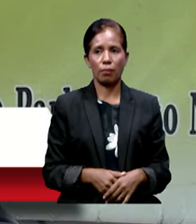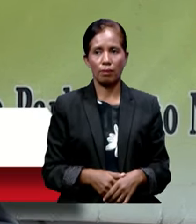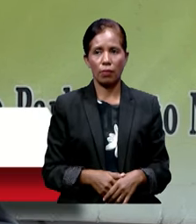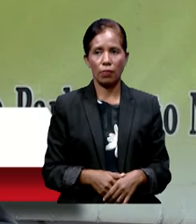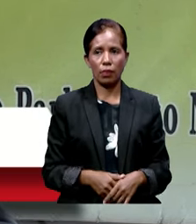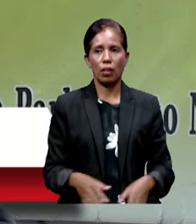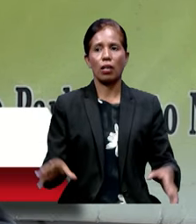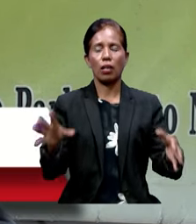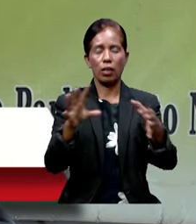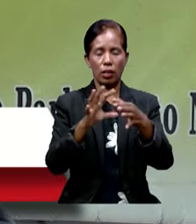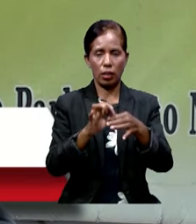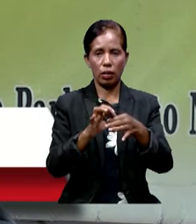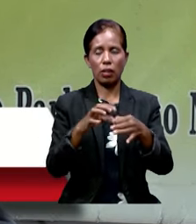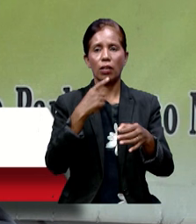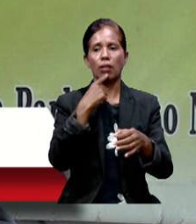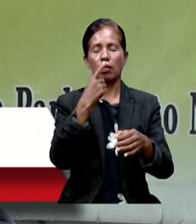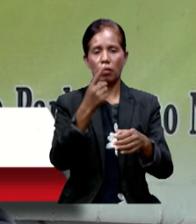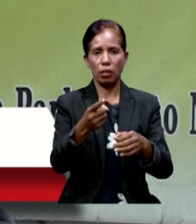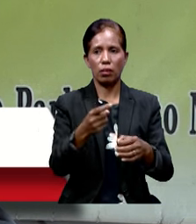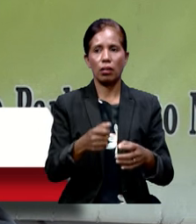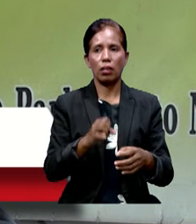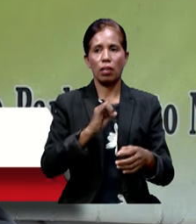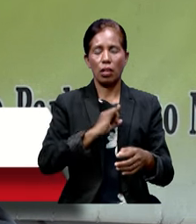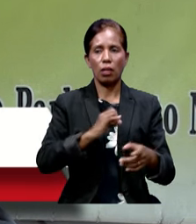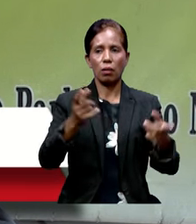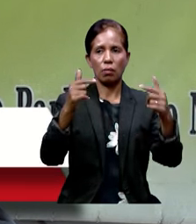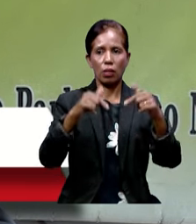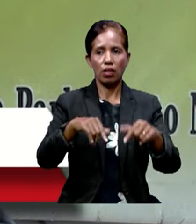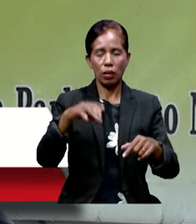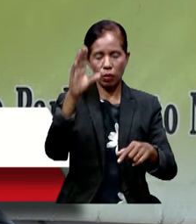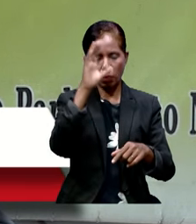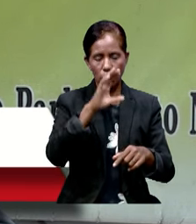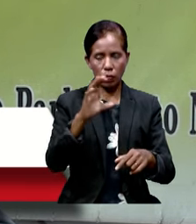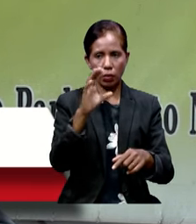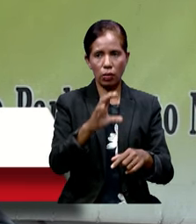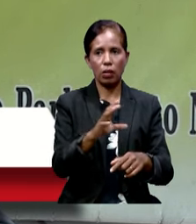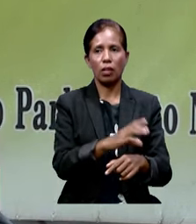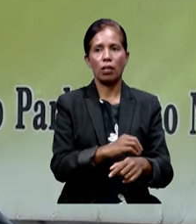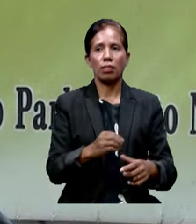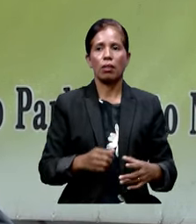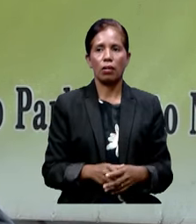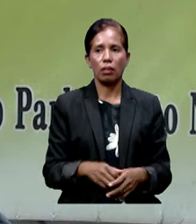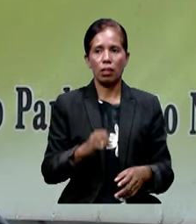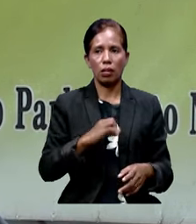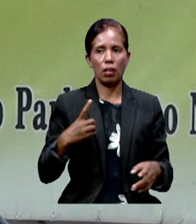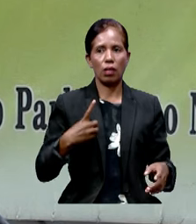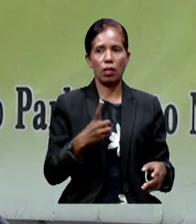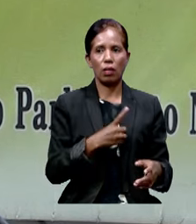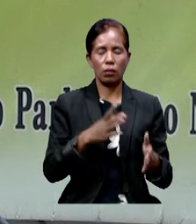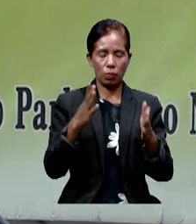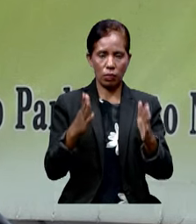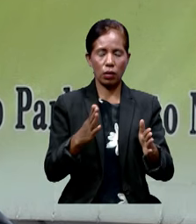Liga ba ke stau na bema ka dehan kata ka hau mai atu buka imunidade hau deputado titular.